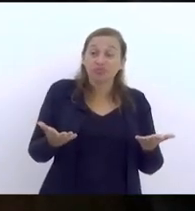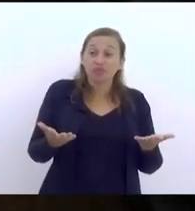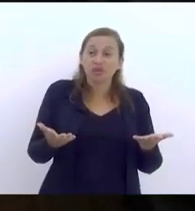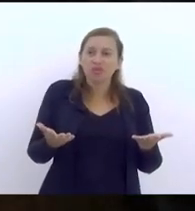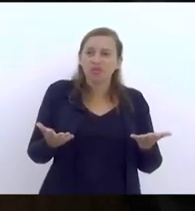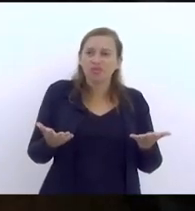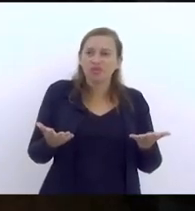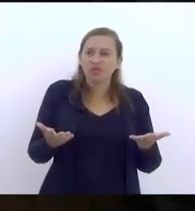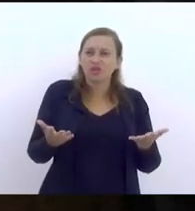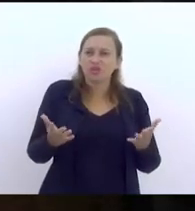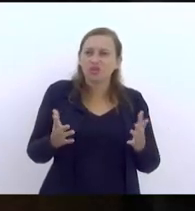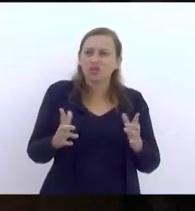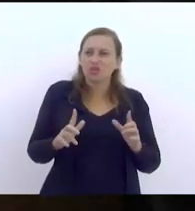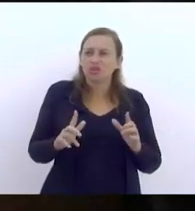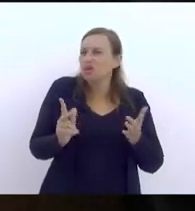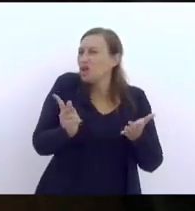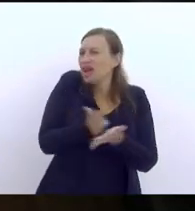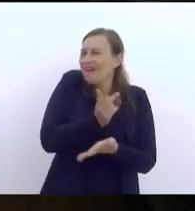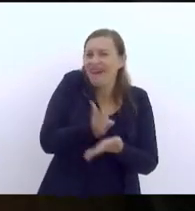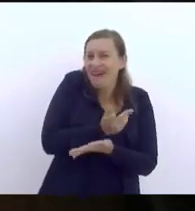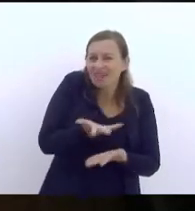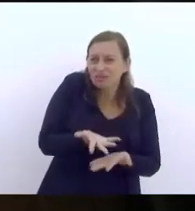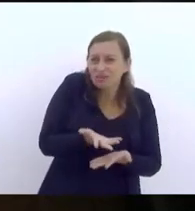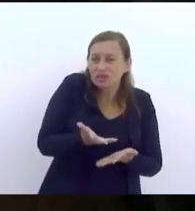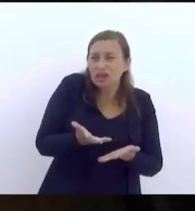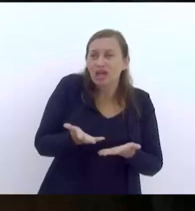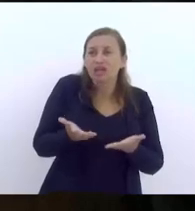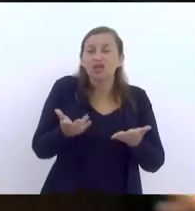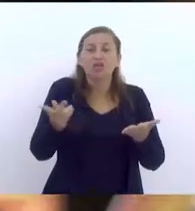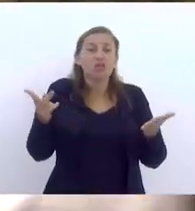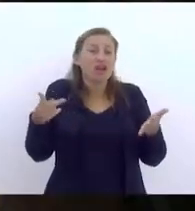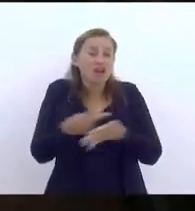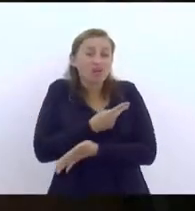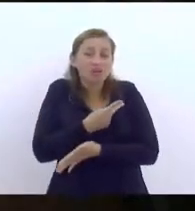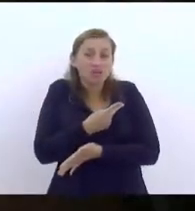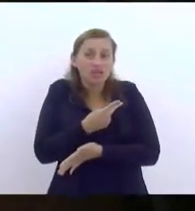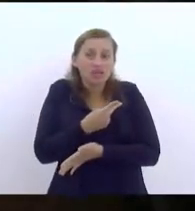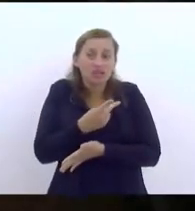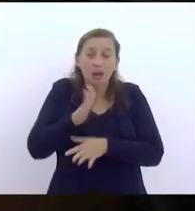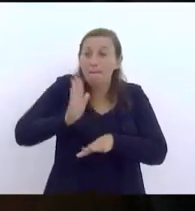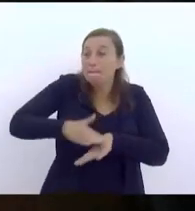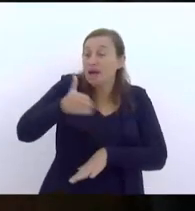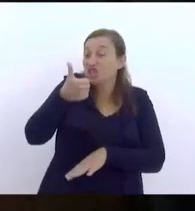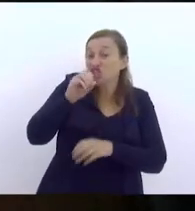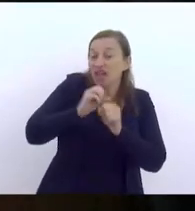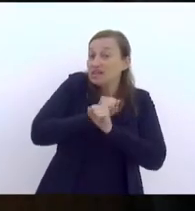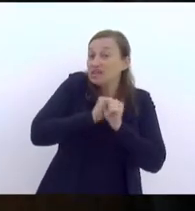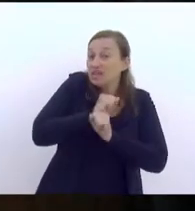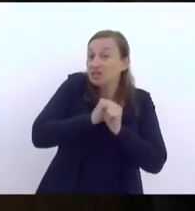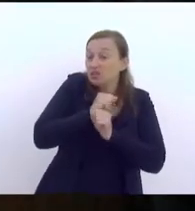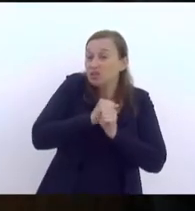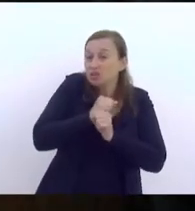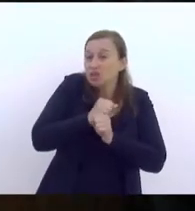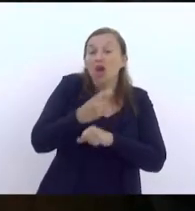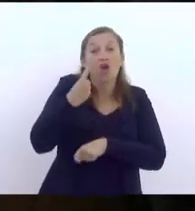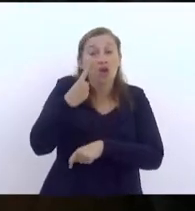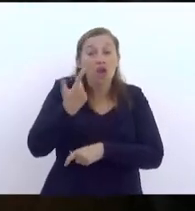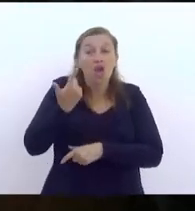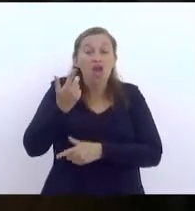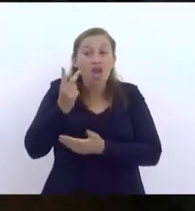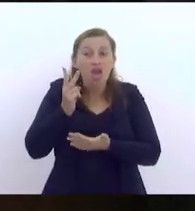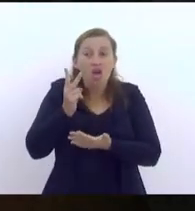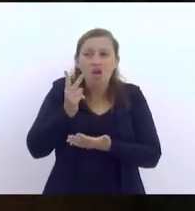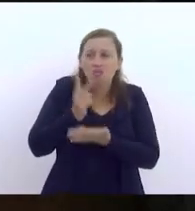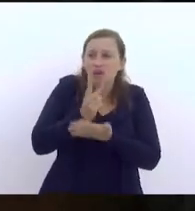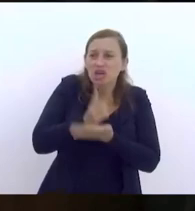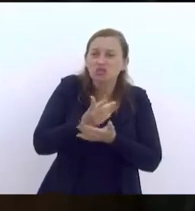forma totalmente equivocada. E o fato aconteceu há mais de 10 anos. É o mesmo que a gente começasse aqui